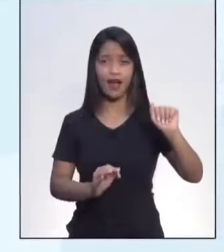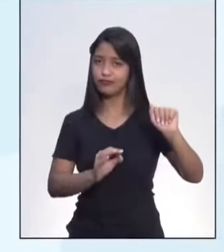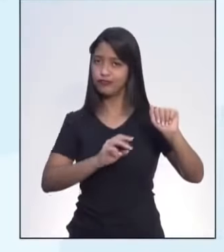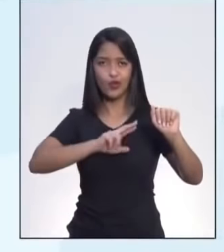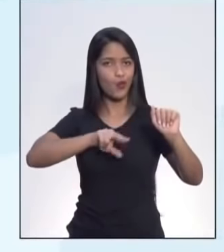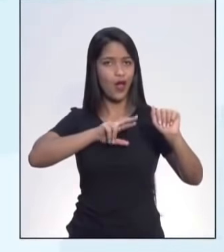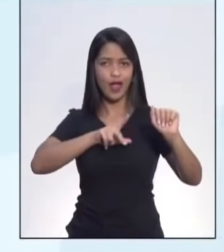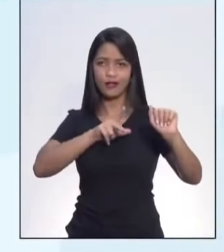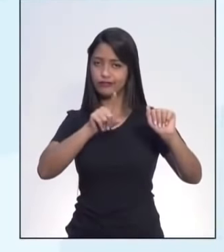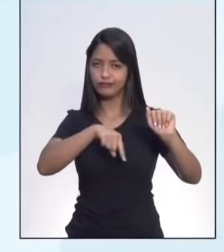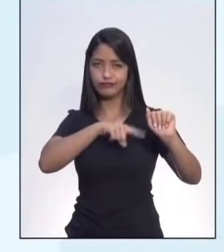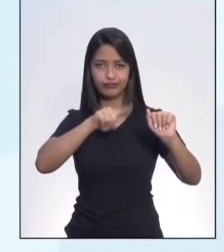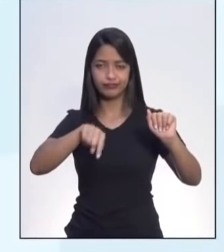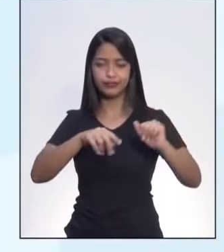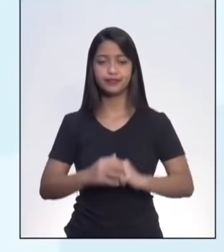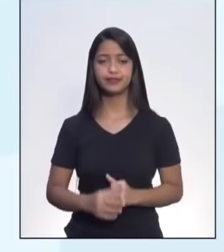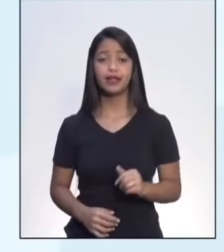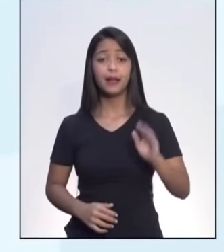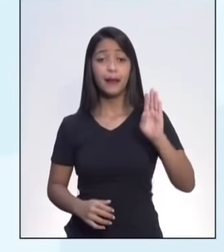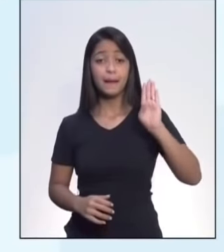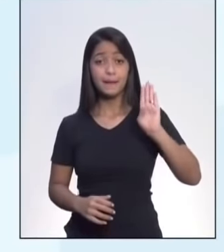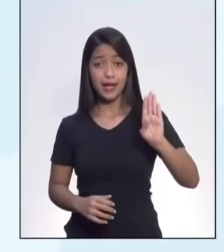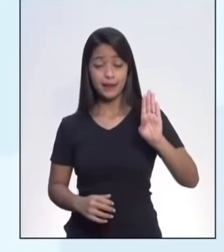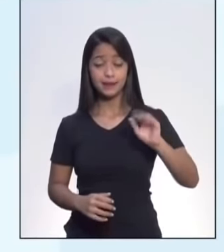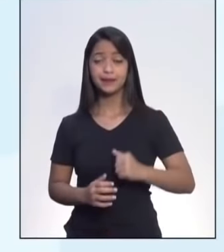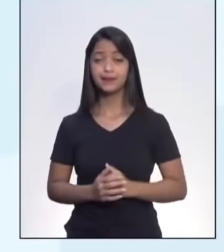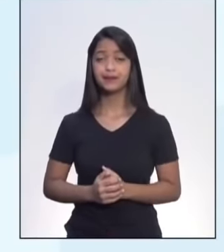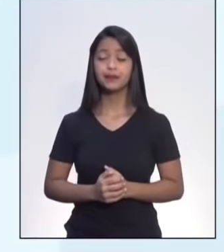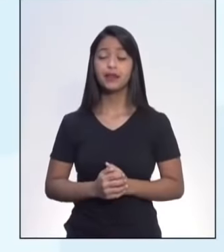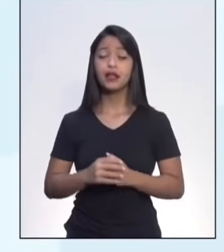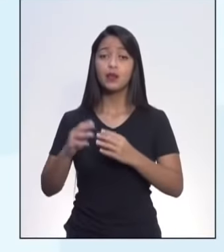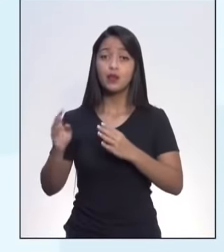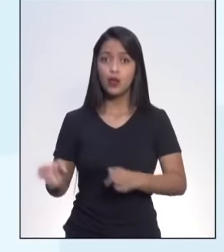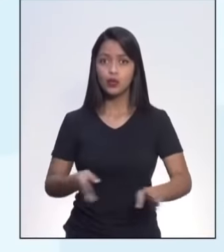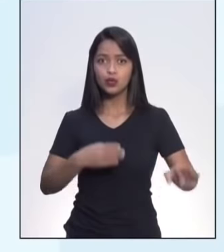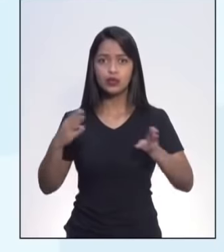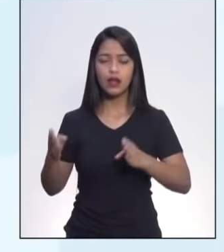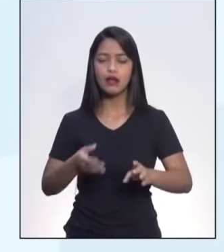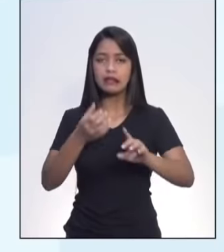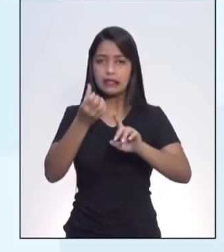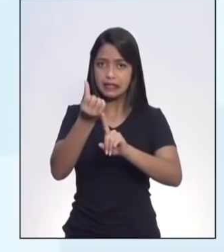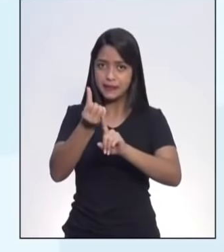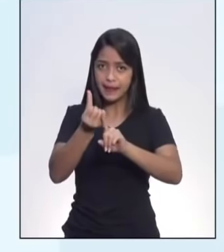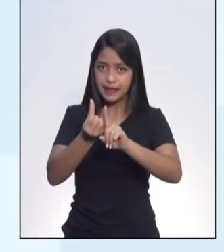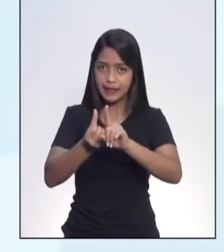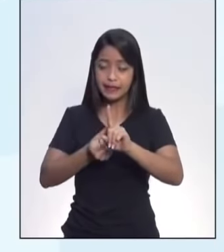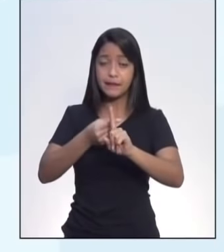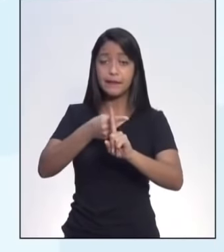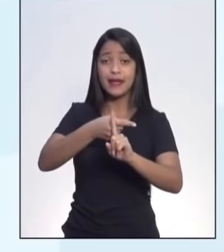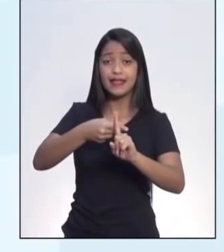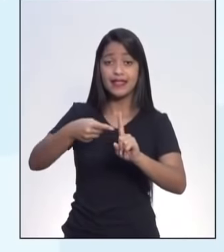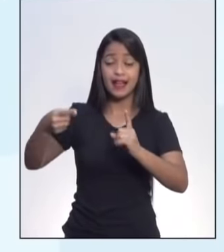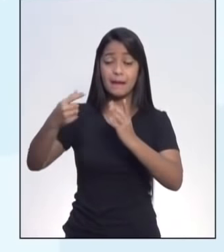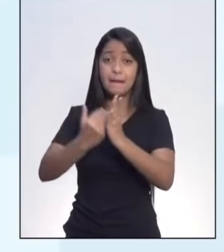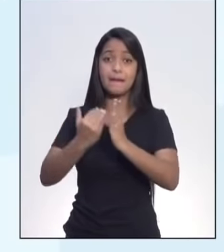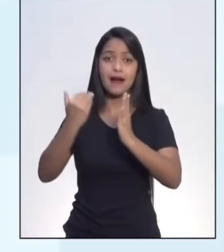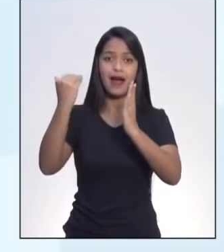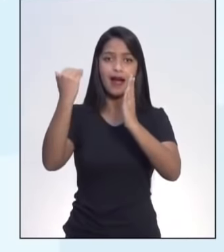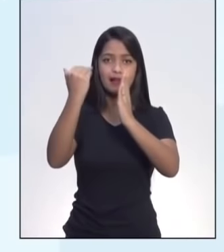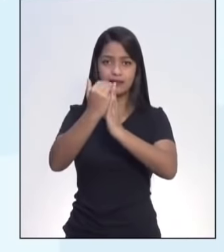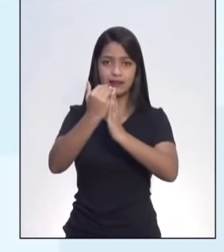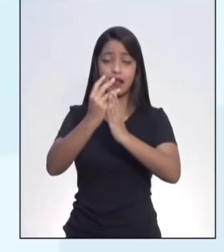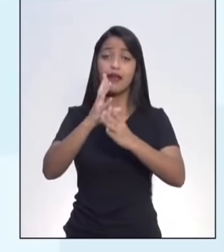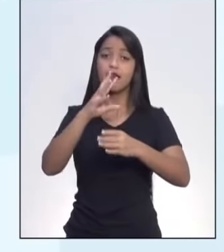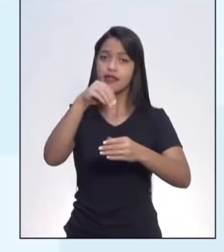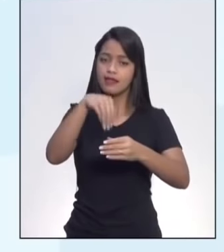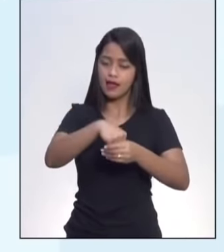da metade da produção semestral. Então, se a gente analisar todo o período, semestre, mais da metade deu-se nesse